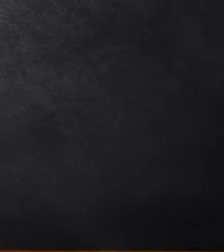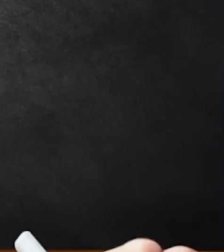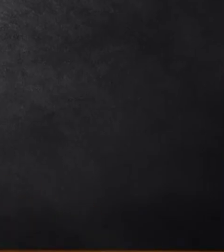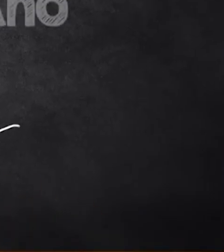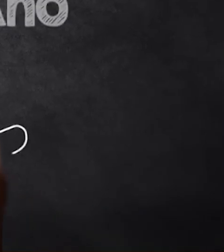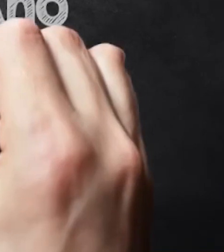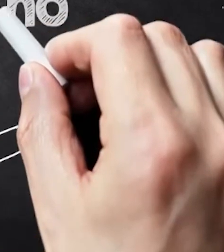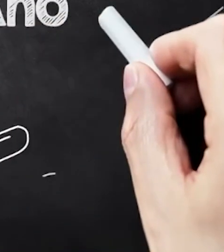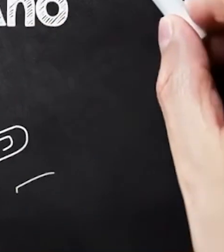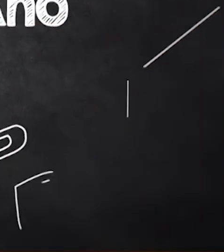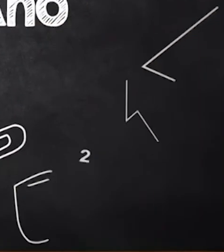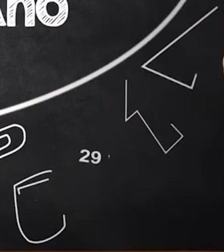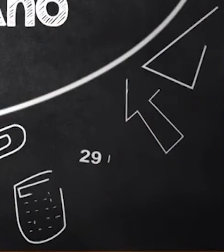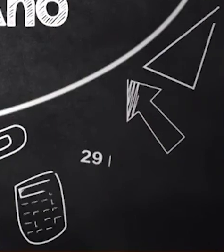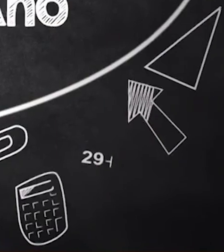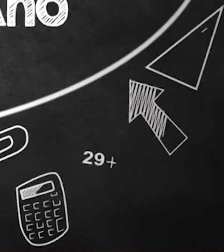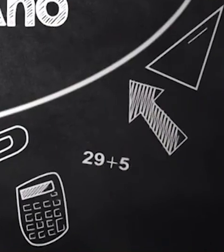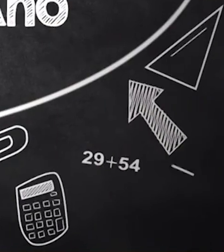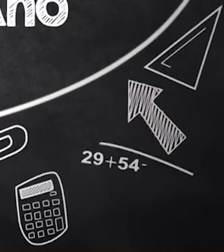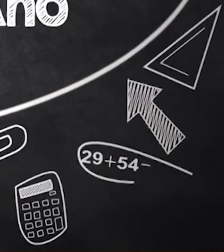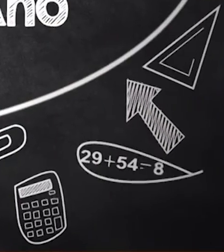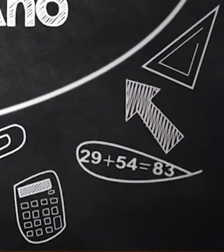E aí